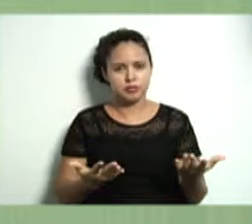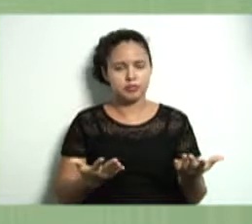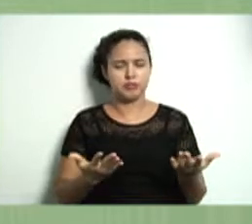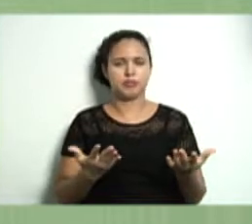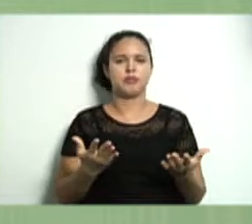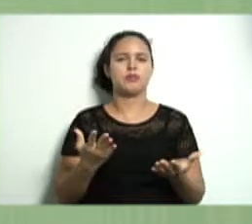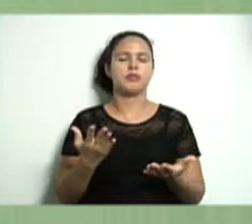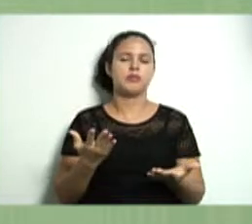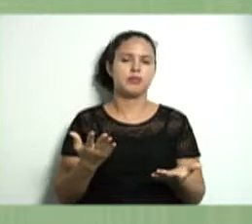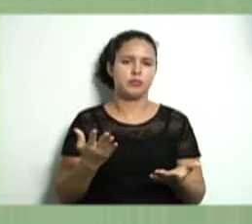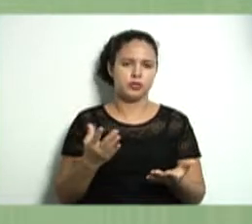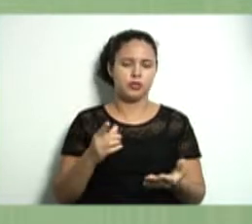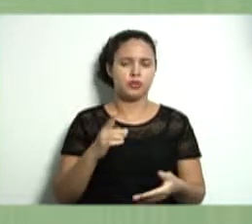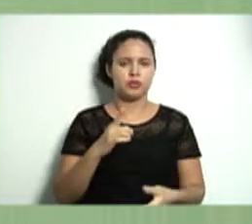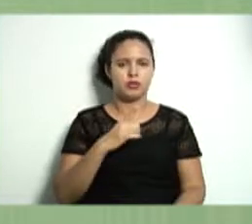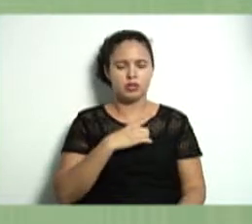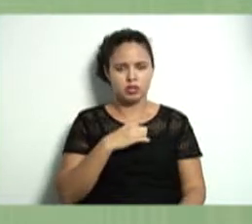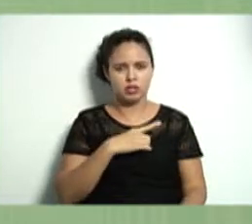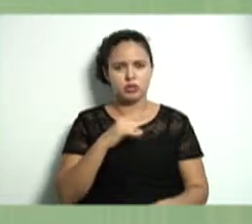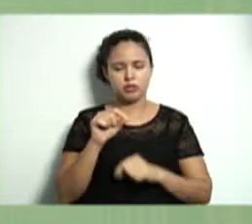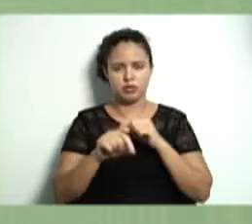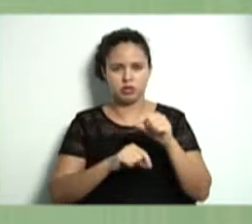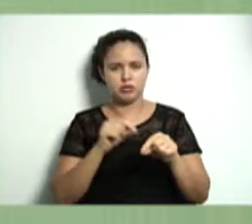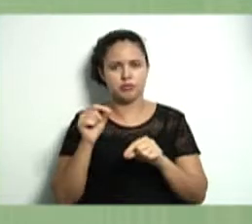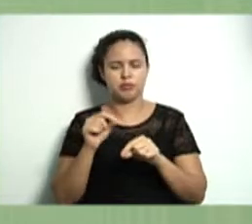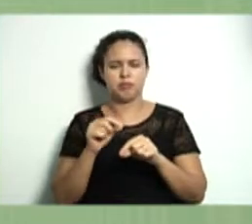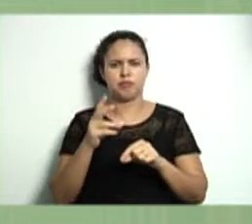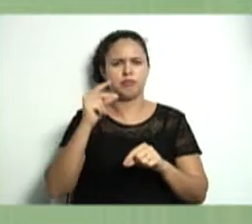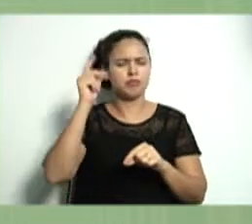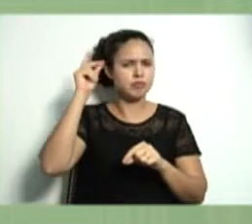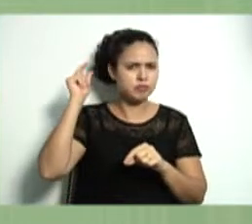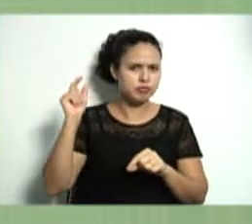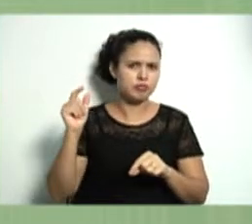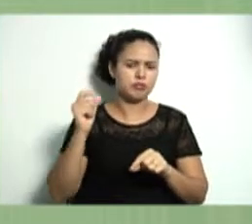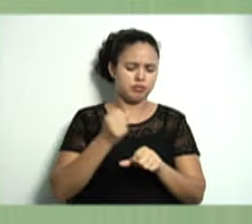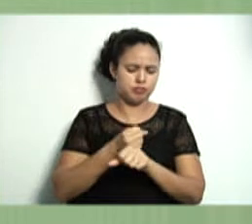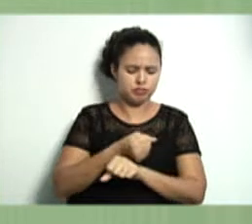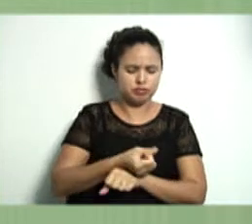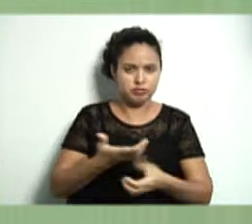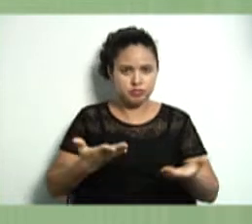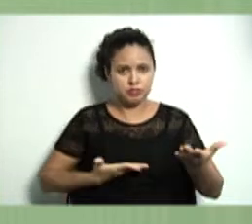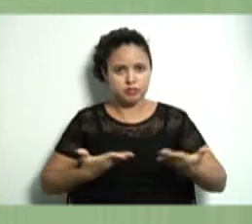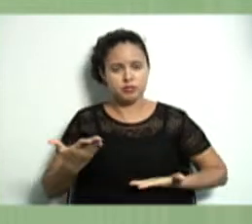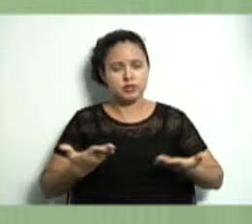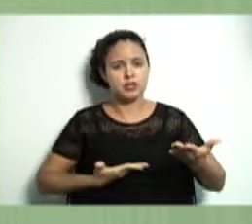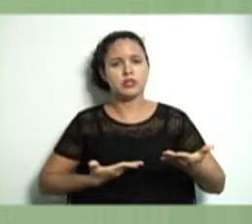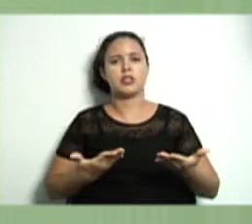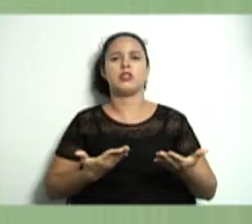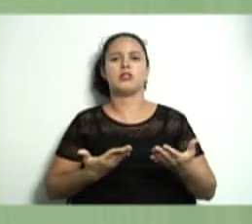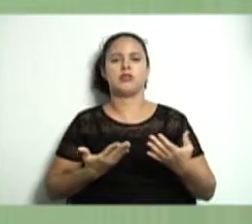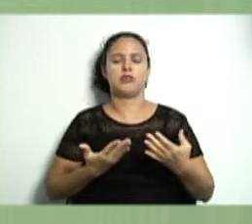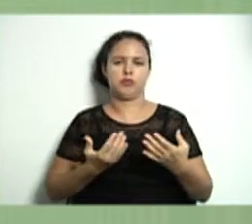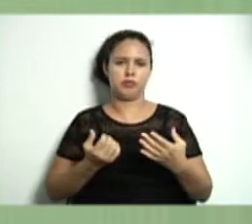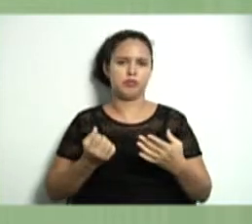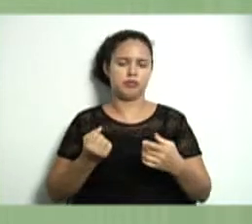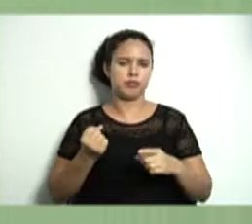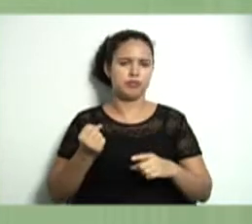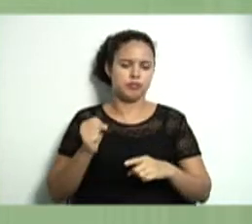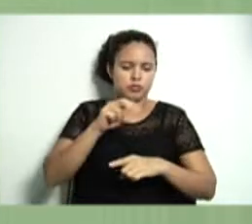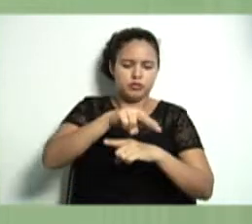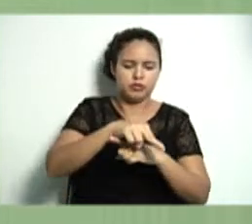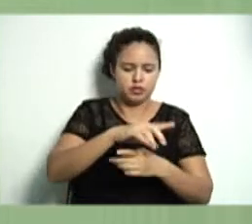Restou, né, dessa forma, ao antigo servo empregar-se em algumas das nascentes fábricas e vender a sua força de